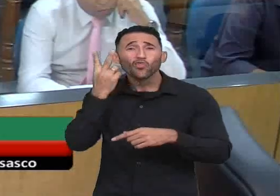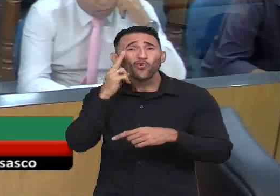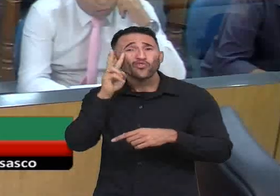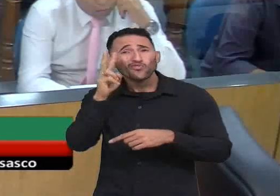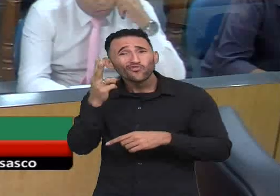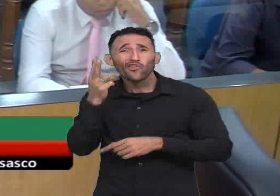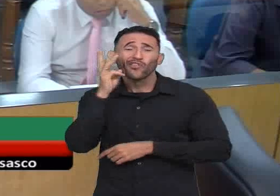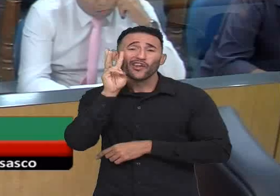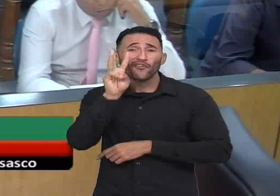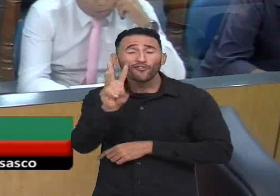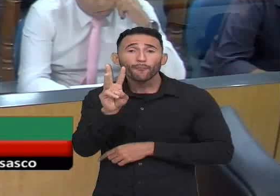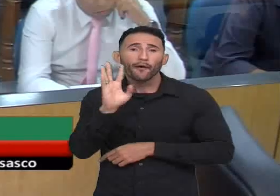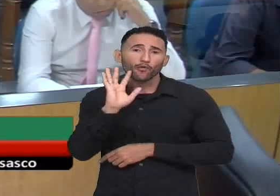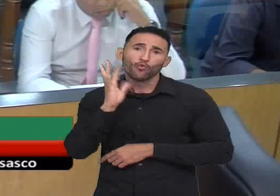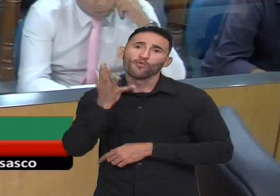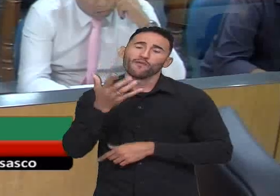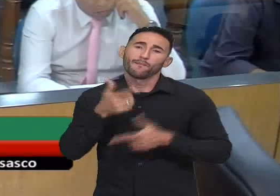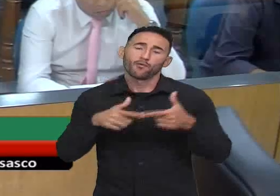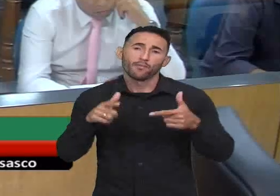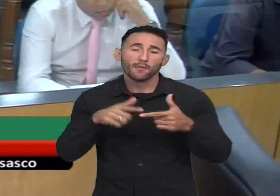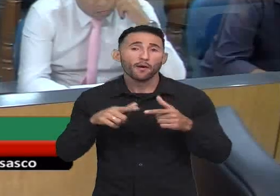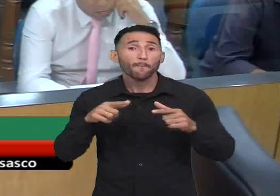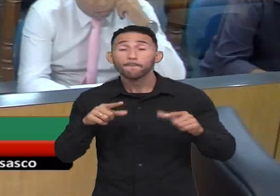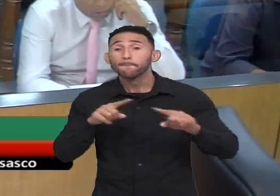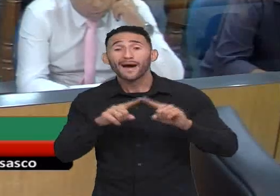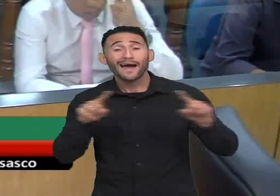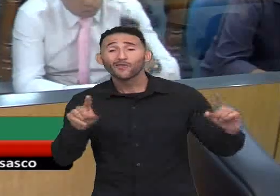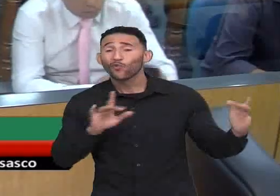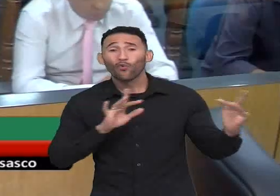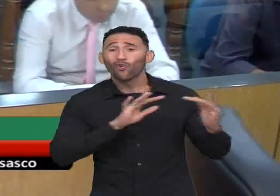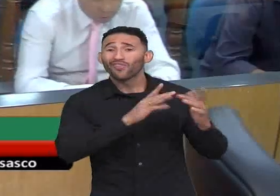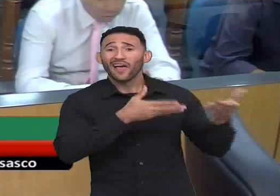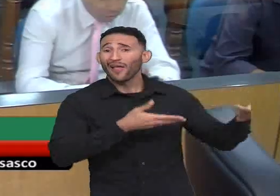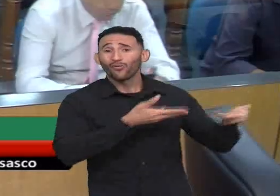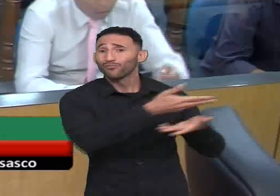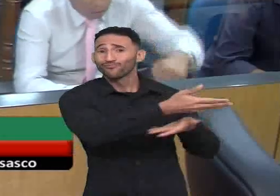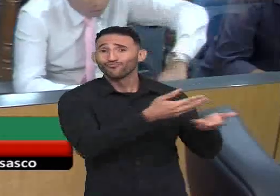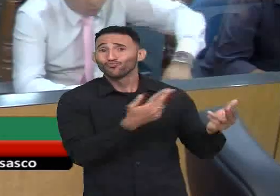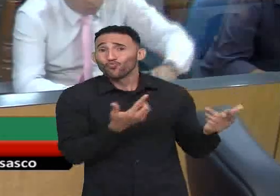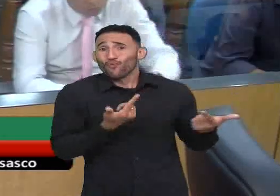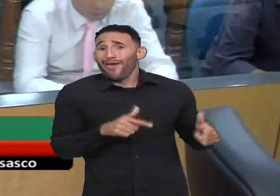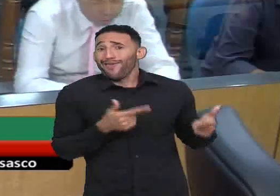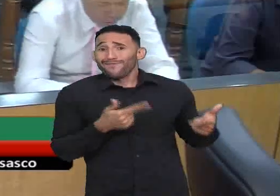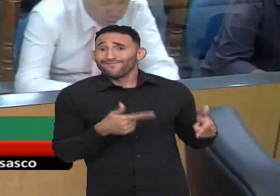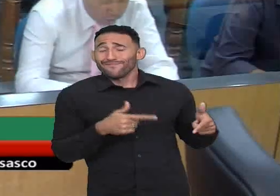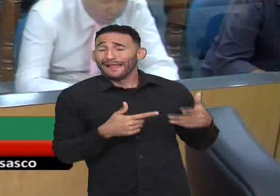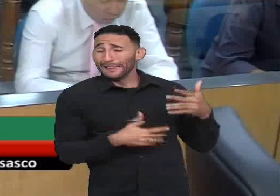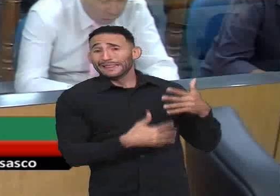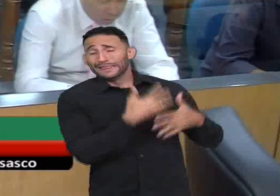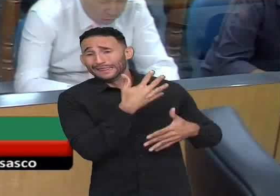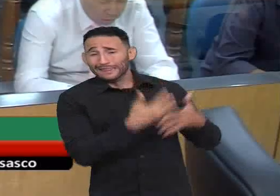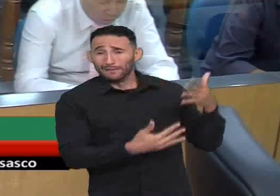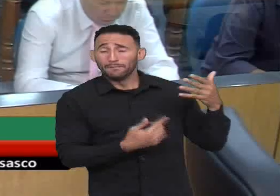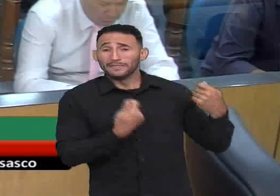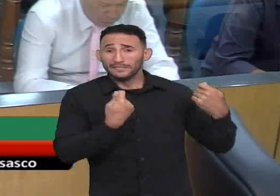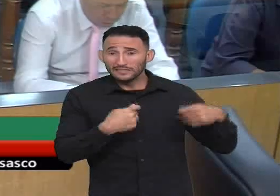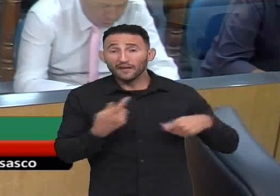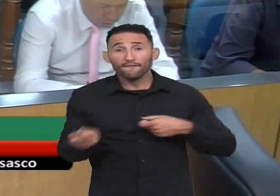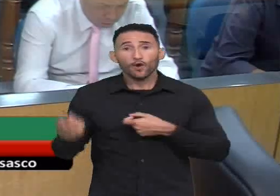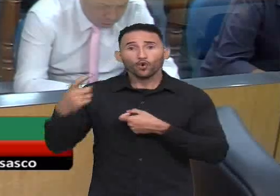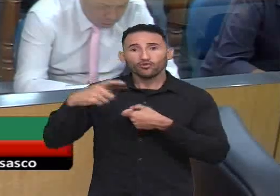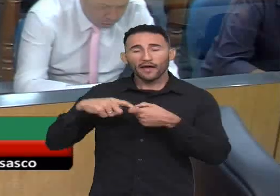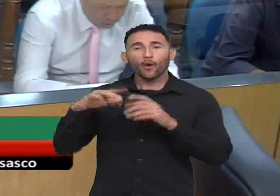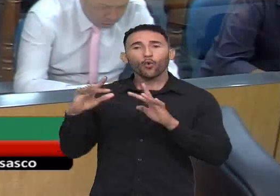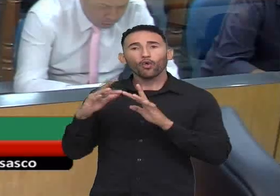acesso para essa linha direta com a Enel. Então, a gente precisa retomar os diálogos tanto com a Sabesp quanto